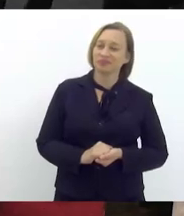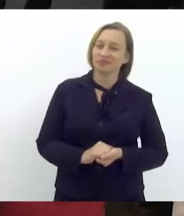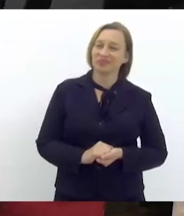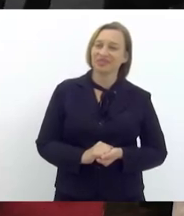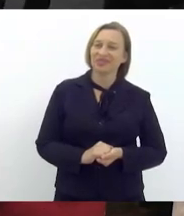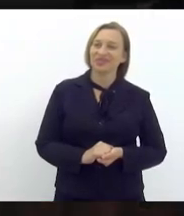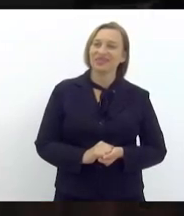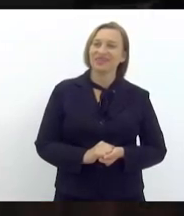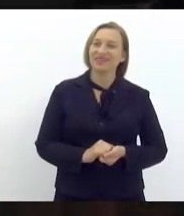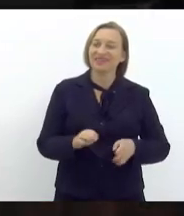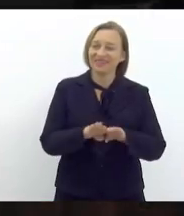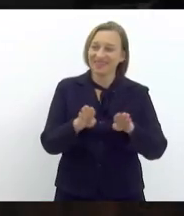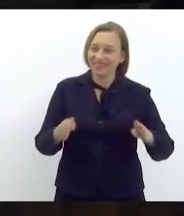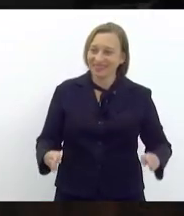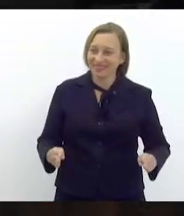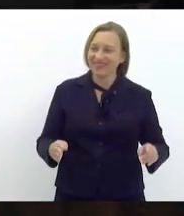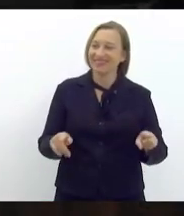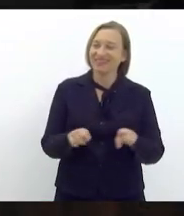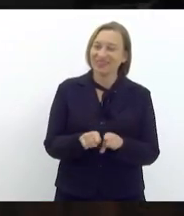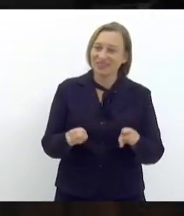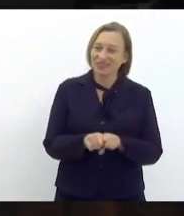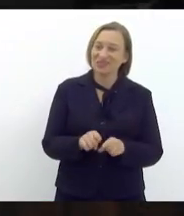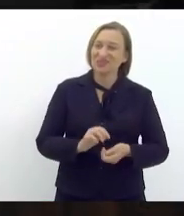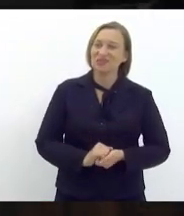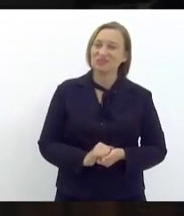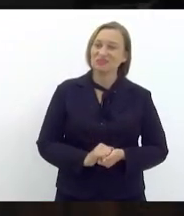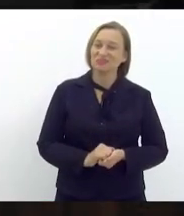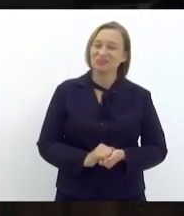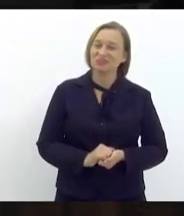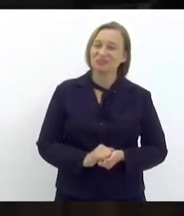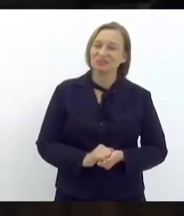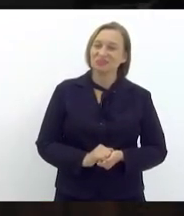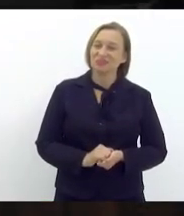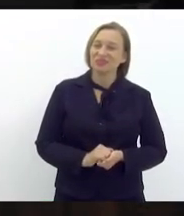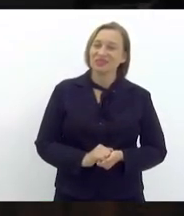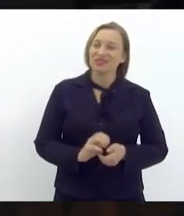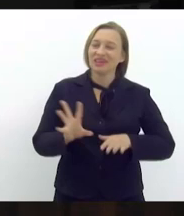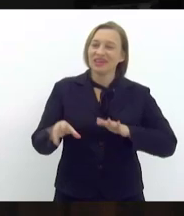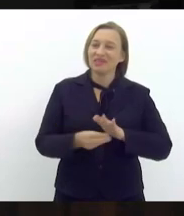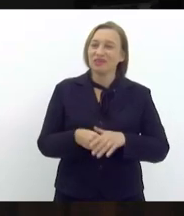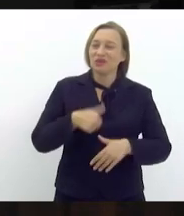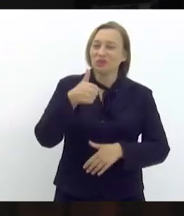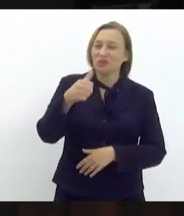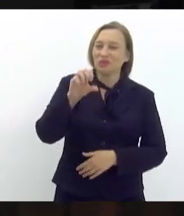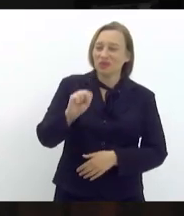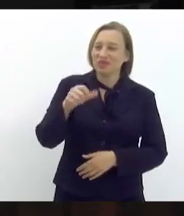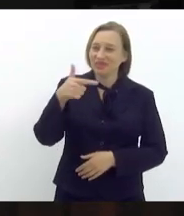bem há sobre a mesa também a emenda 182